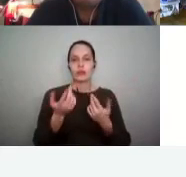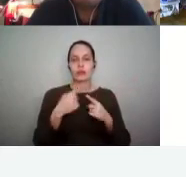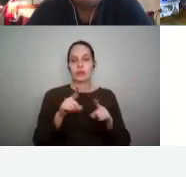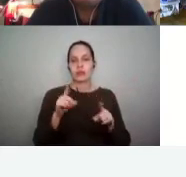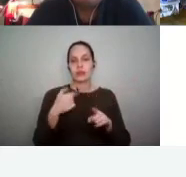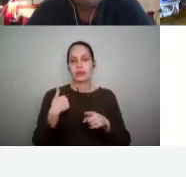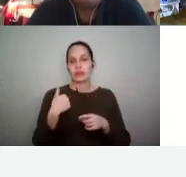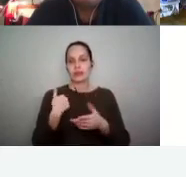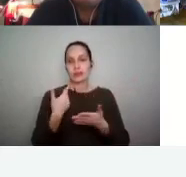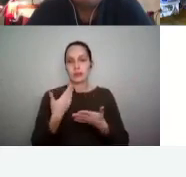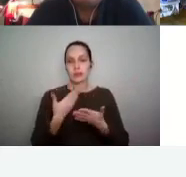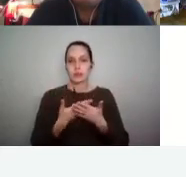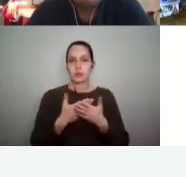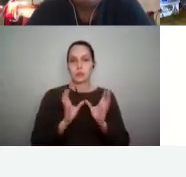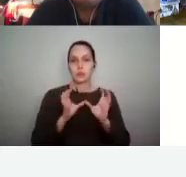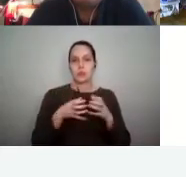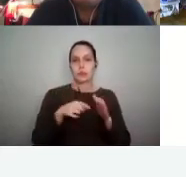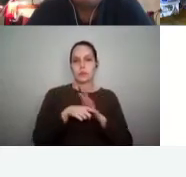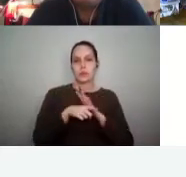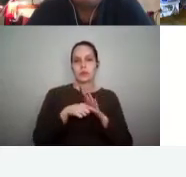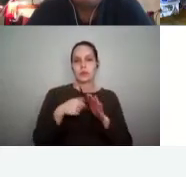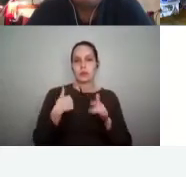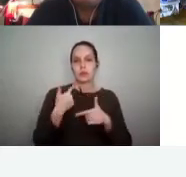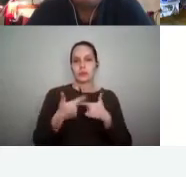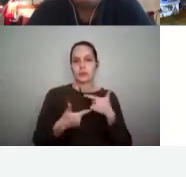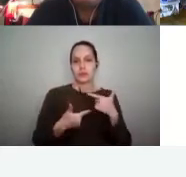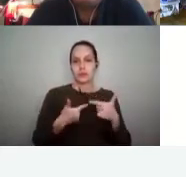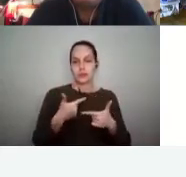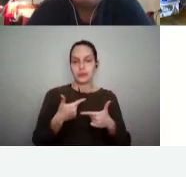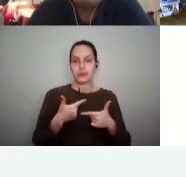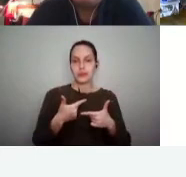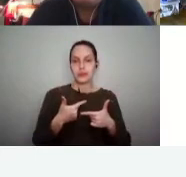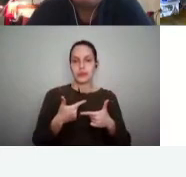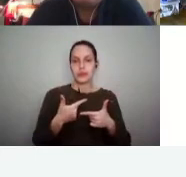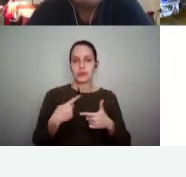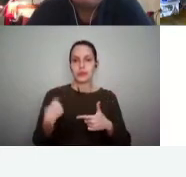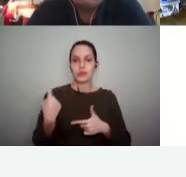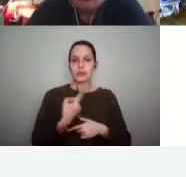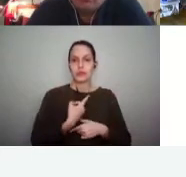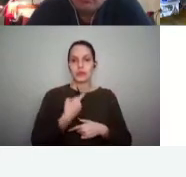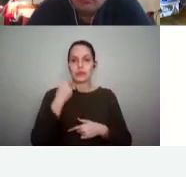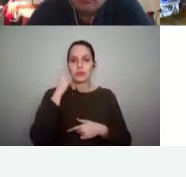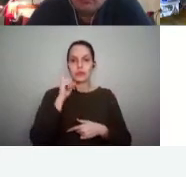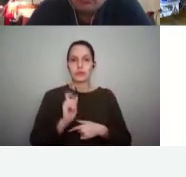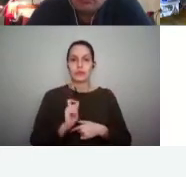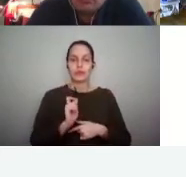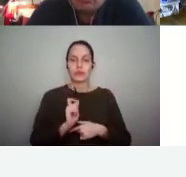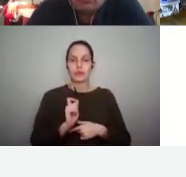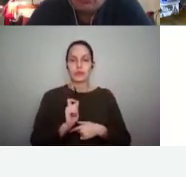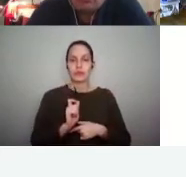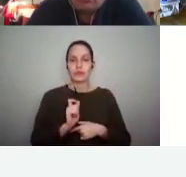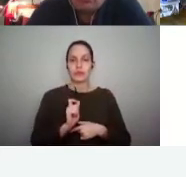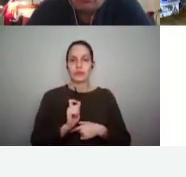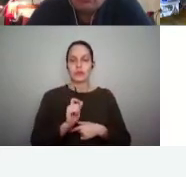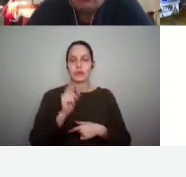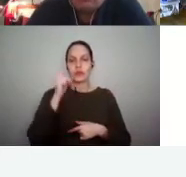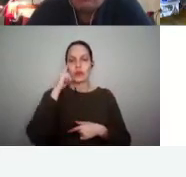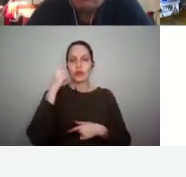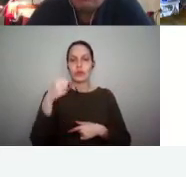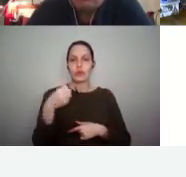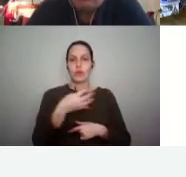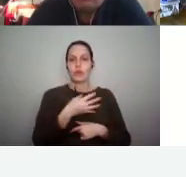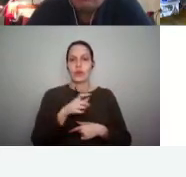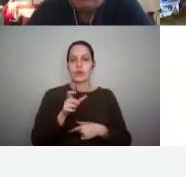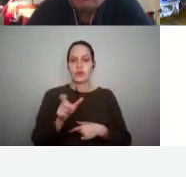e grupo de pesquisa que eu trabalho, nós entendemos que a inovação, ela exige